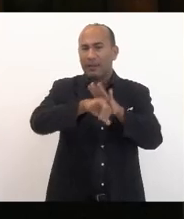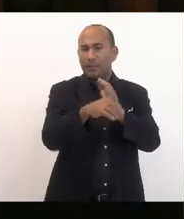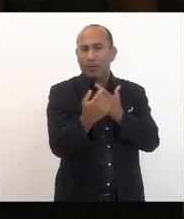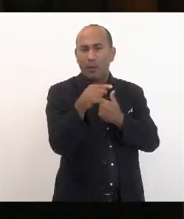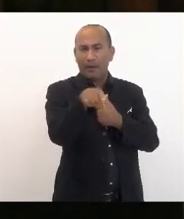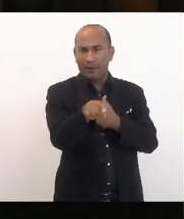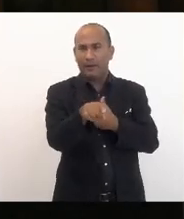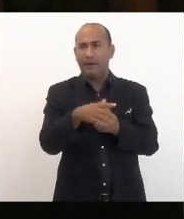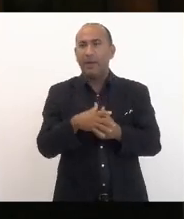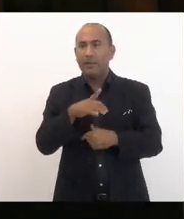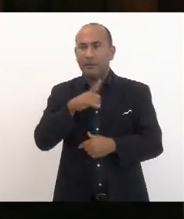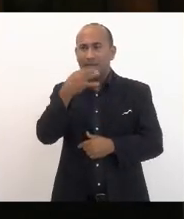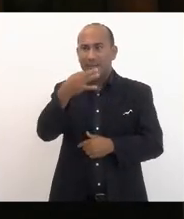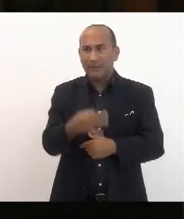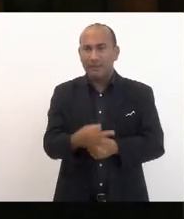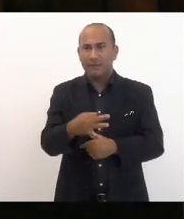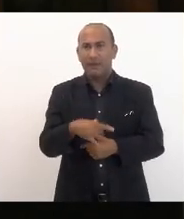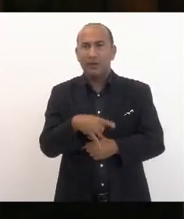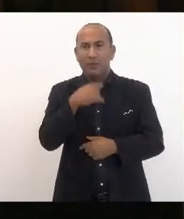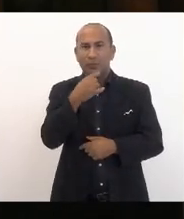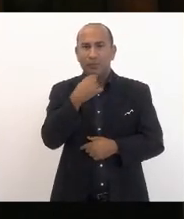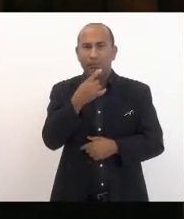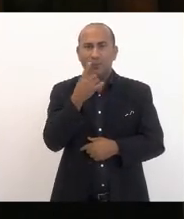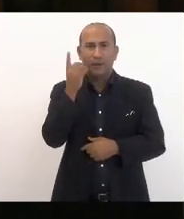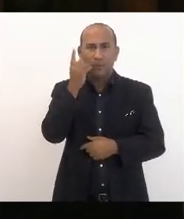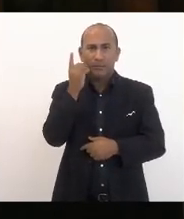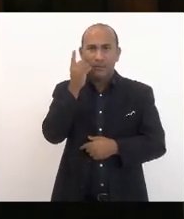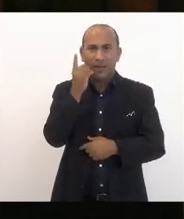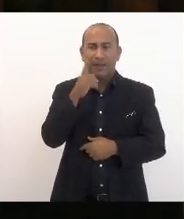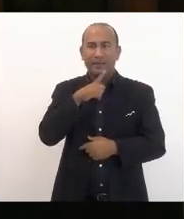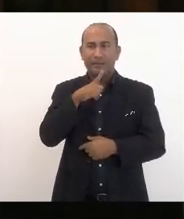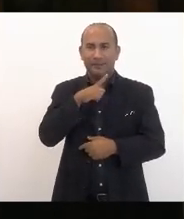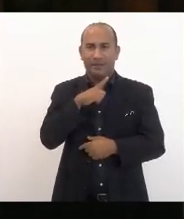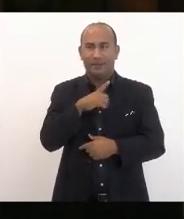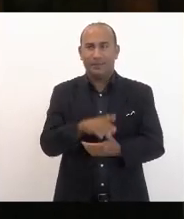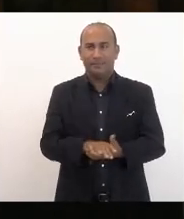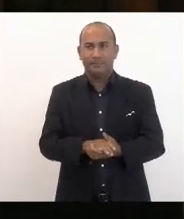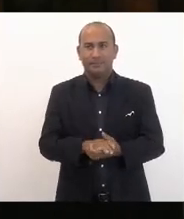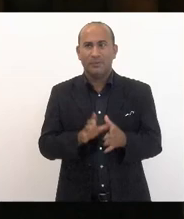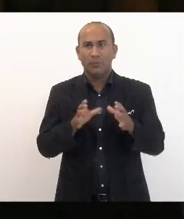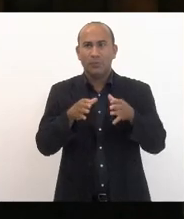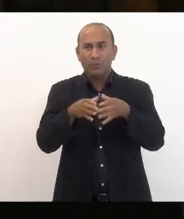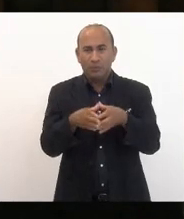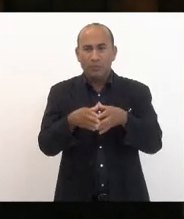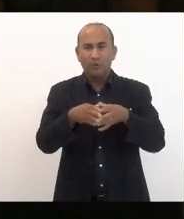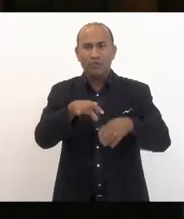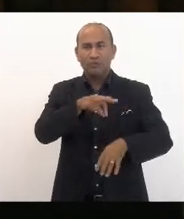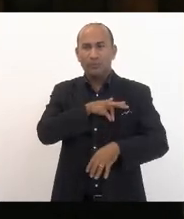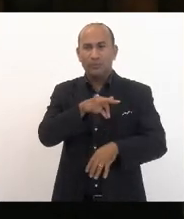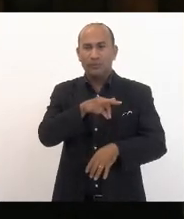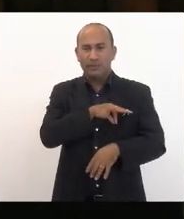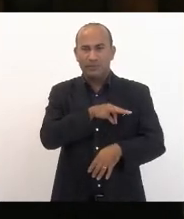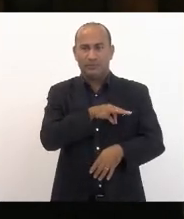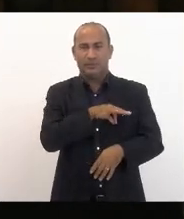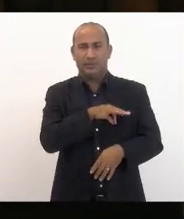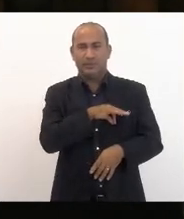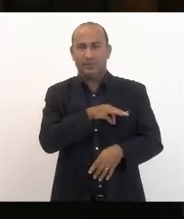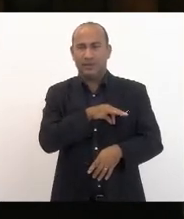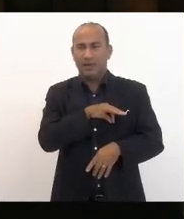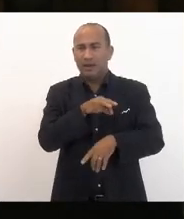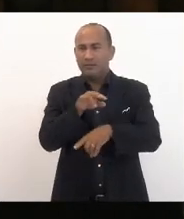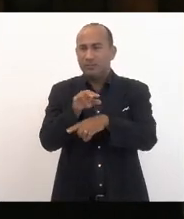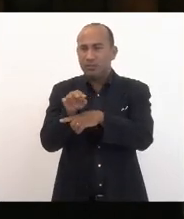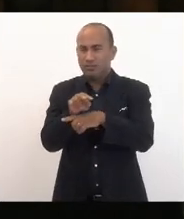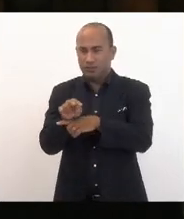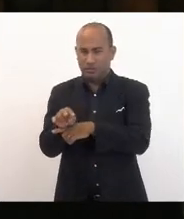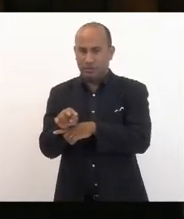convicção ainda. Duvido que a deputada Marta Rocha tenha um batalhão de policiais de escolta à